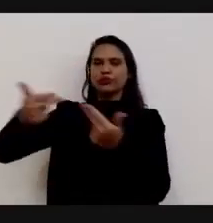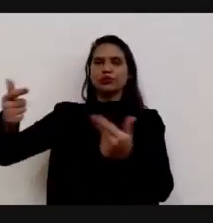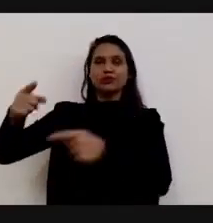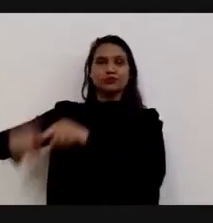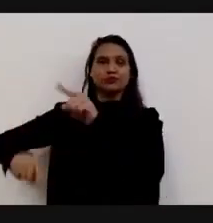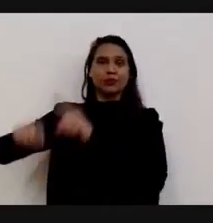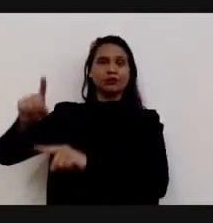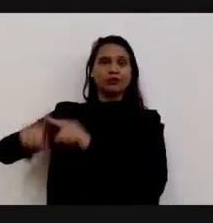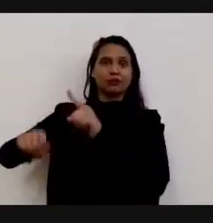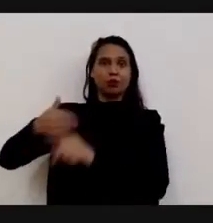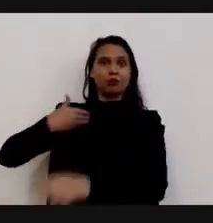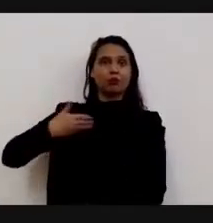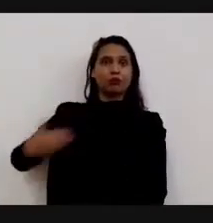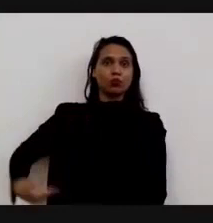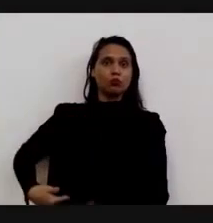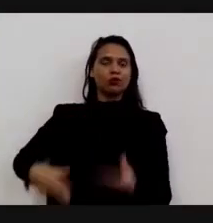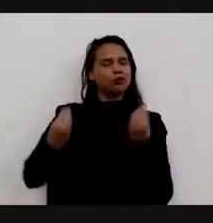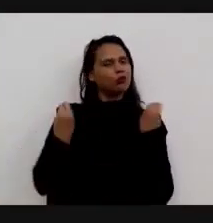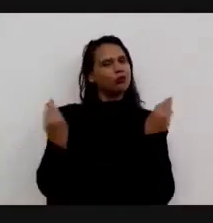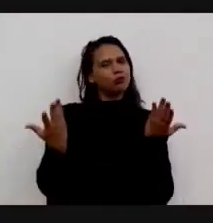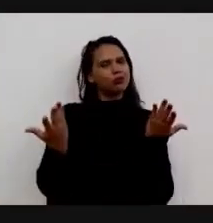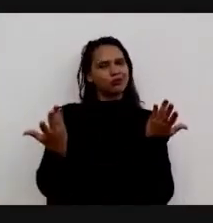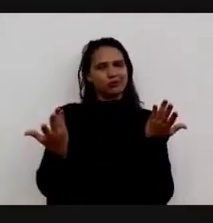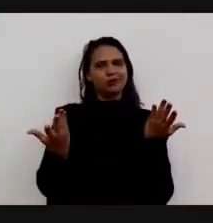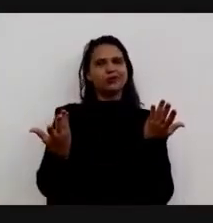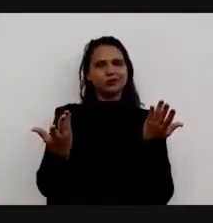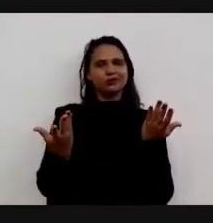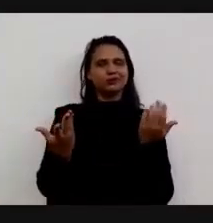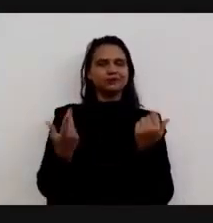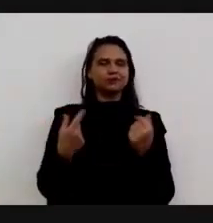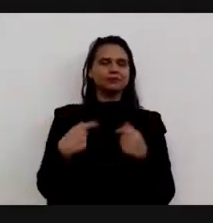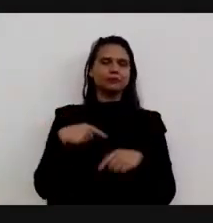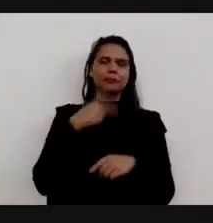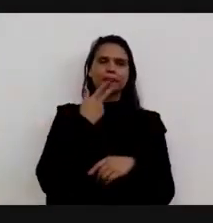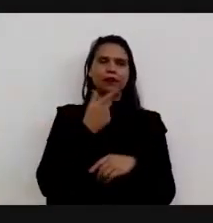é um livro fantástico também, que basicamente ele descreve